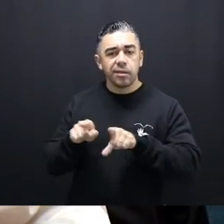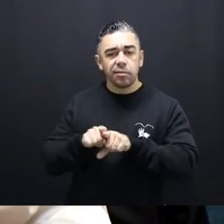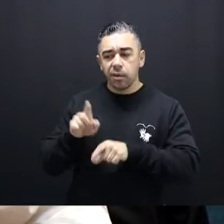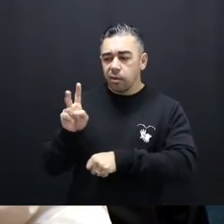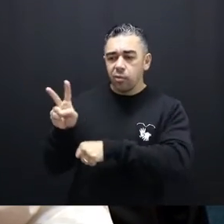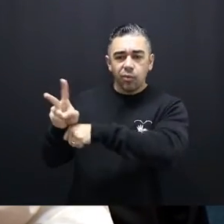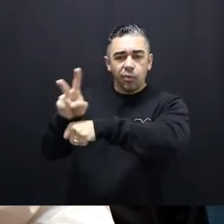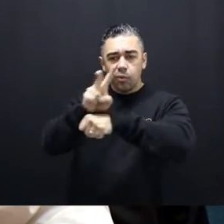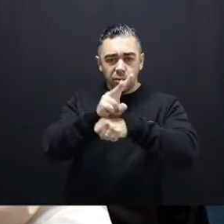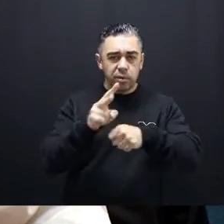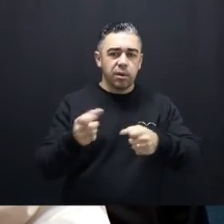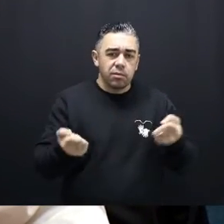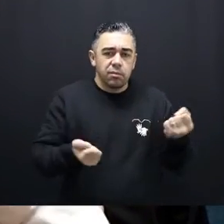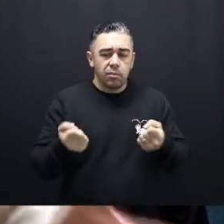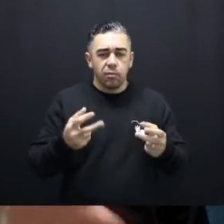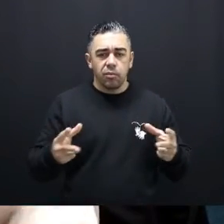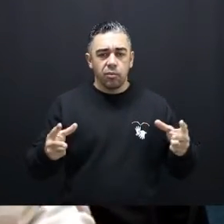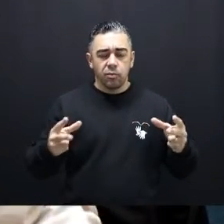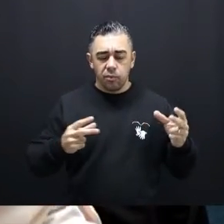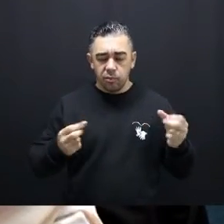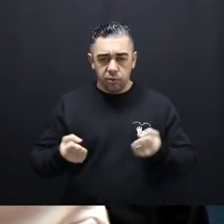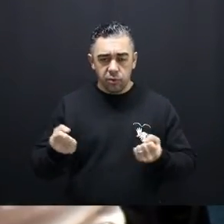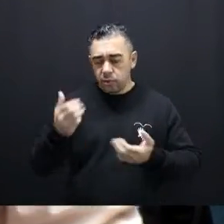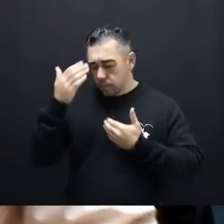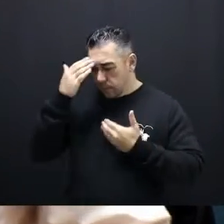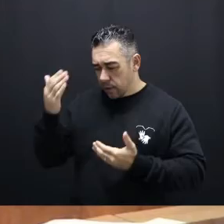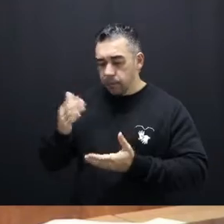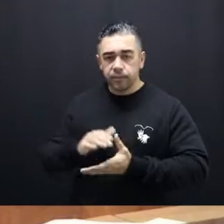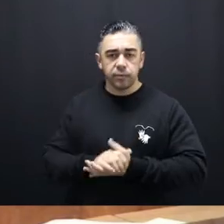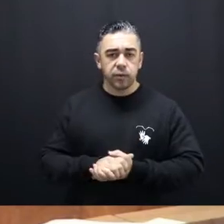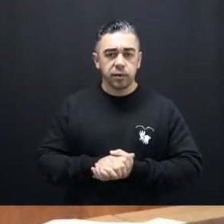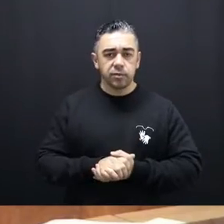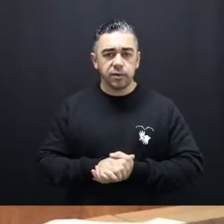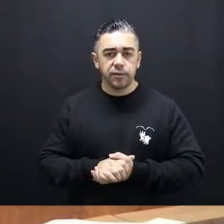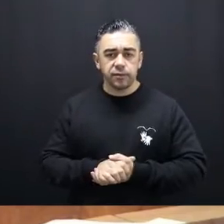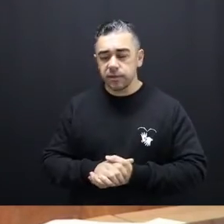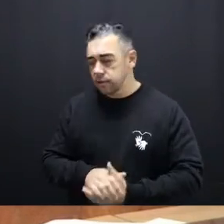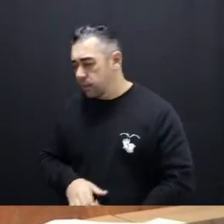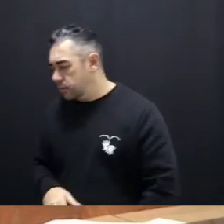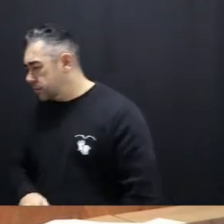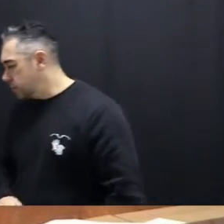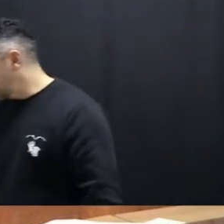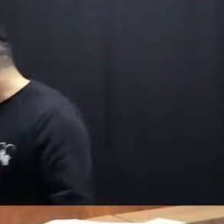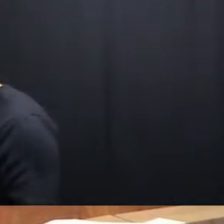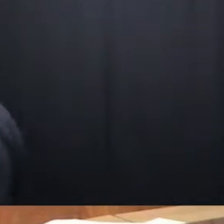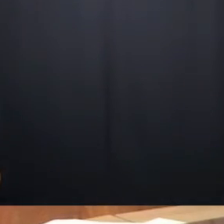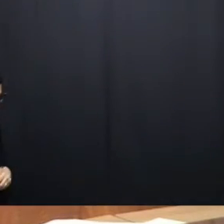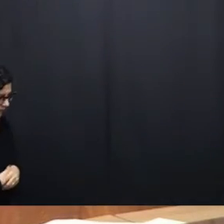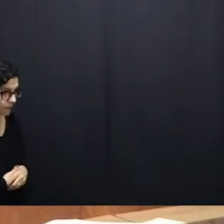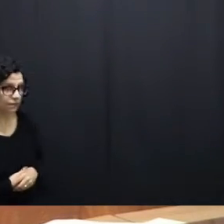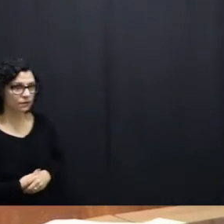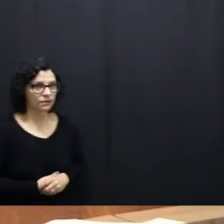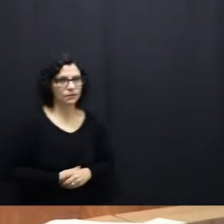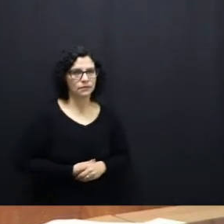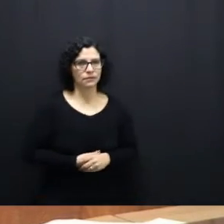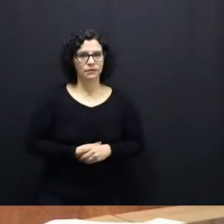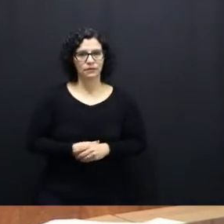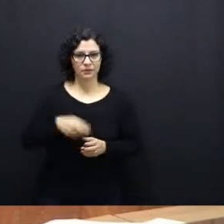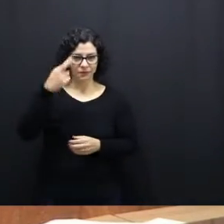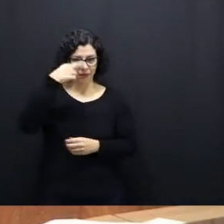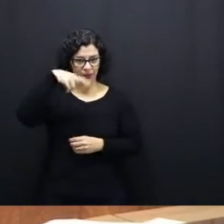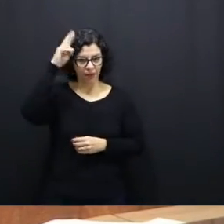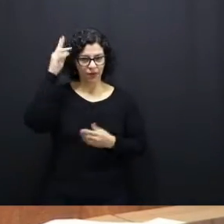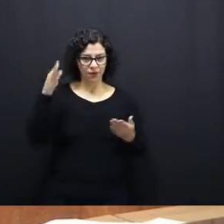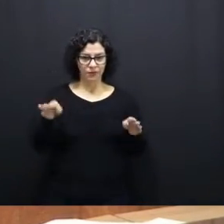motoristas e eu trabalhei na estrada obrigado e com a palavra na abre Vereador Renê Machado é